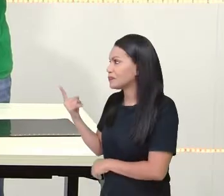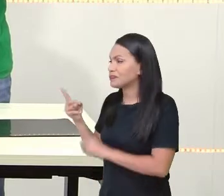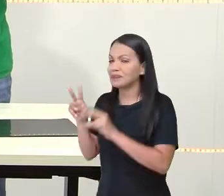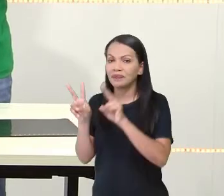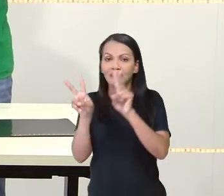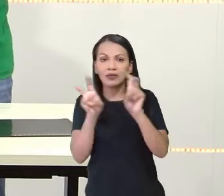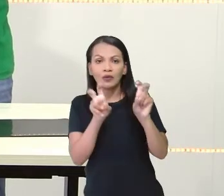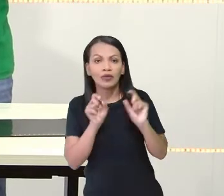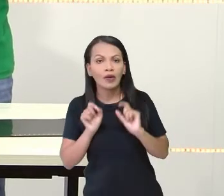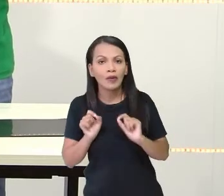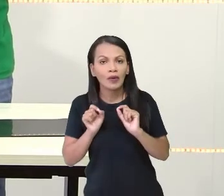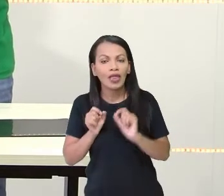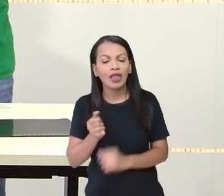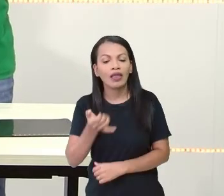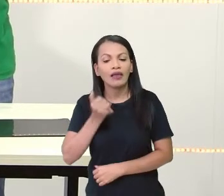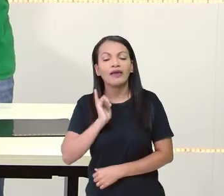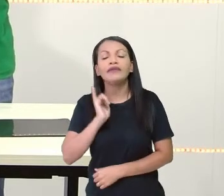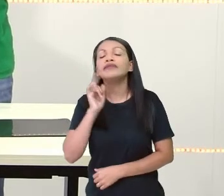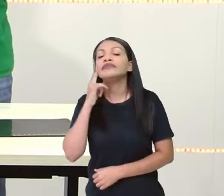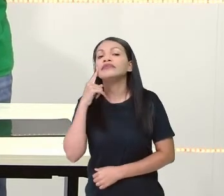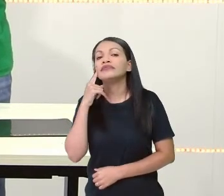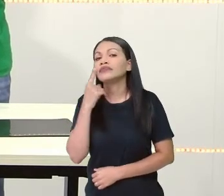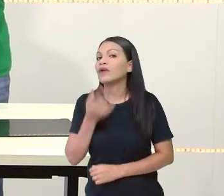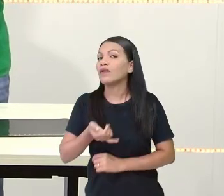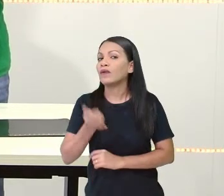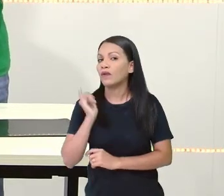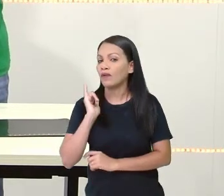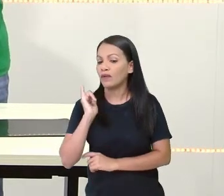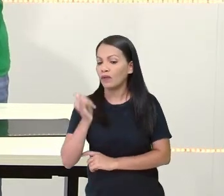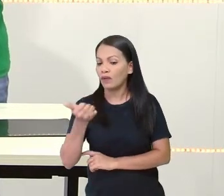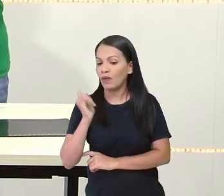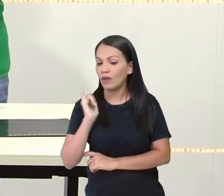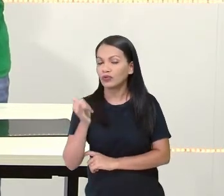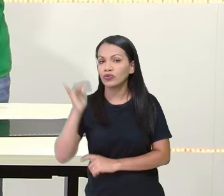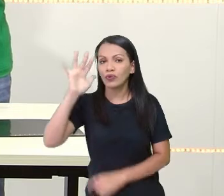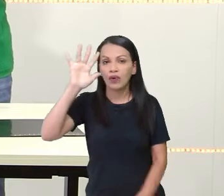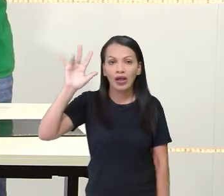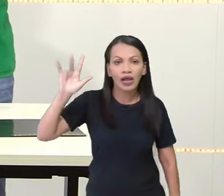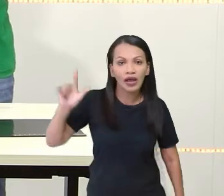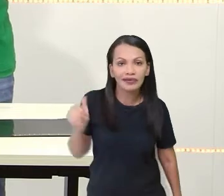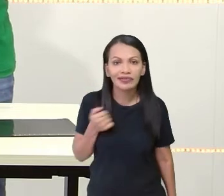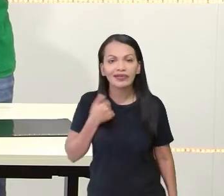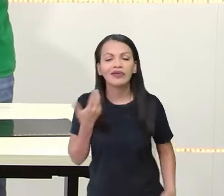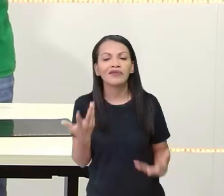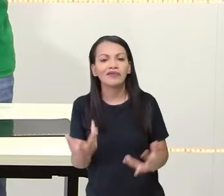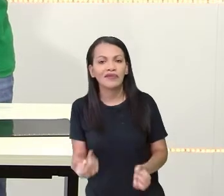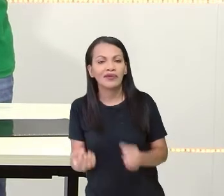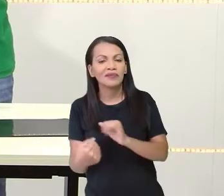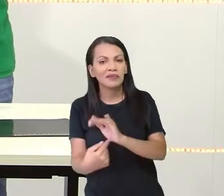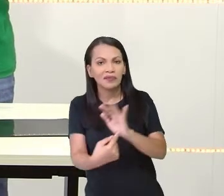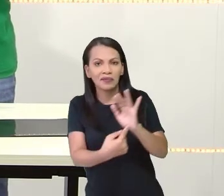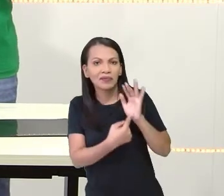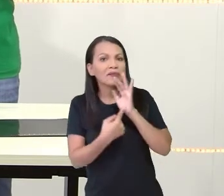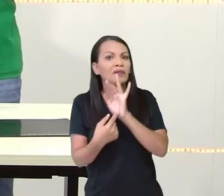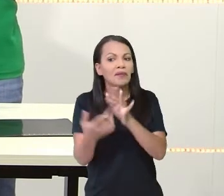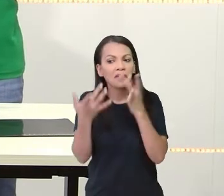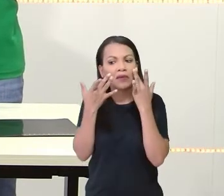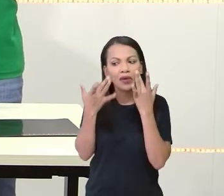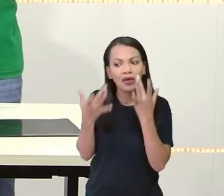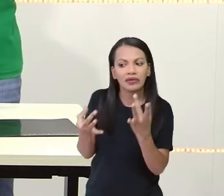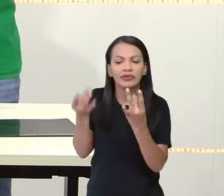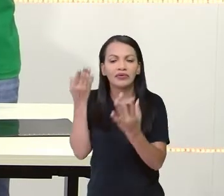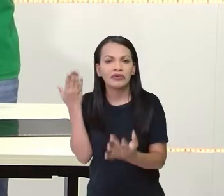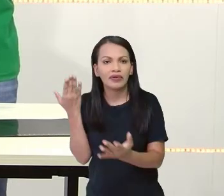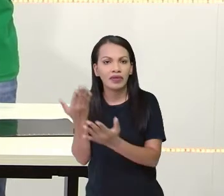O tema é conto africano. Isso mesmo, a gente vai trazer um conto africano. Então, fica bem atento aí a